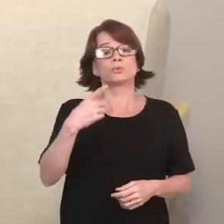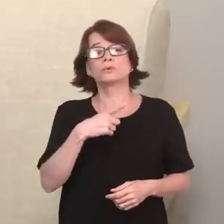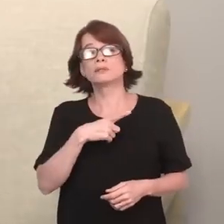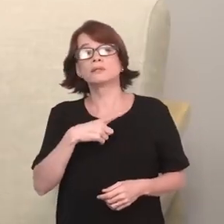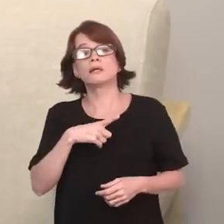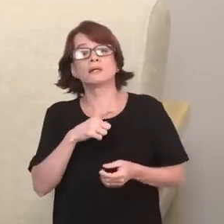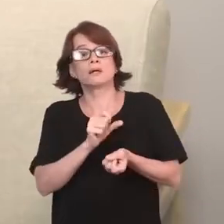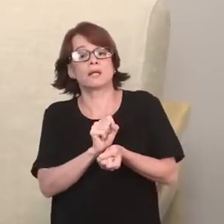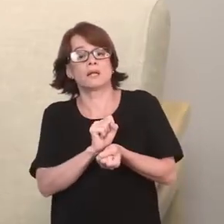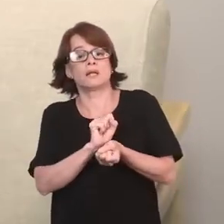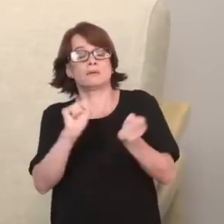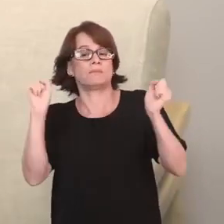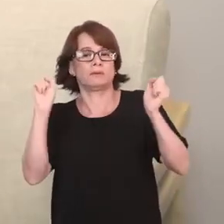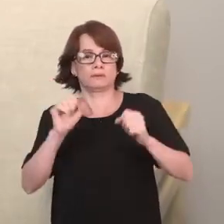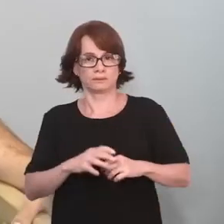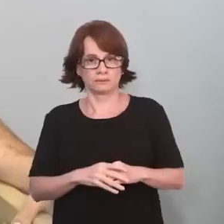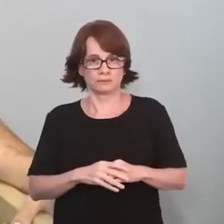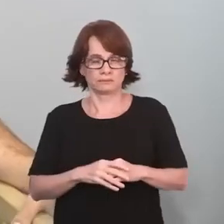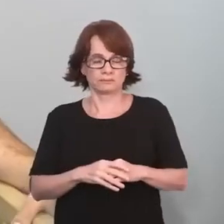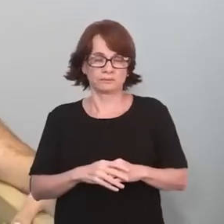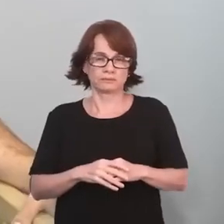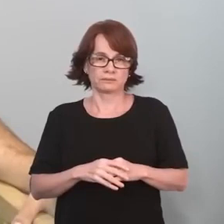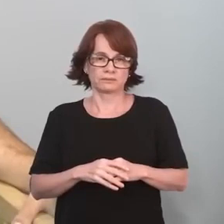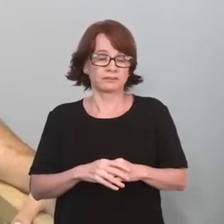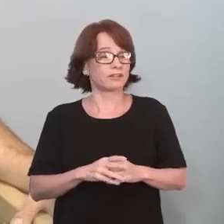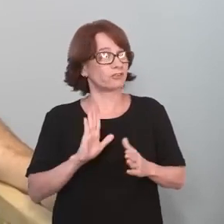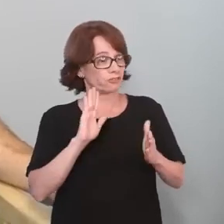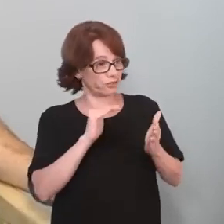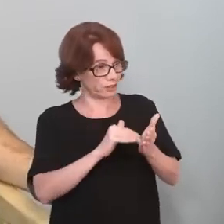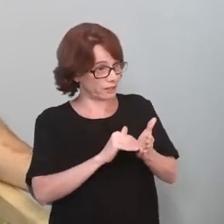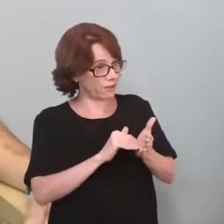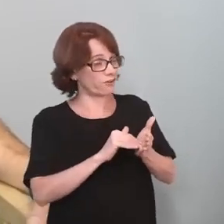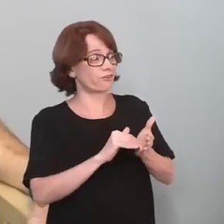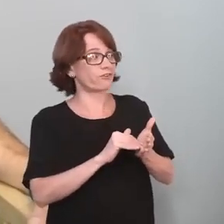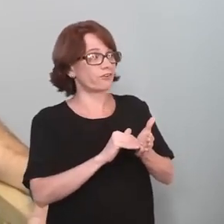haja um expurgo, uma libertação. No final, a liberdade